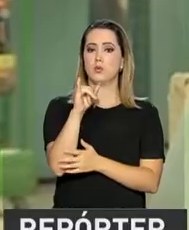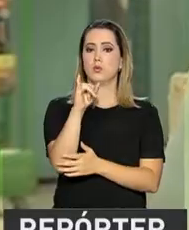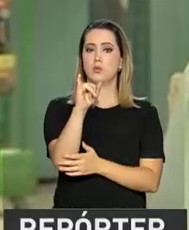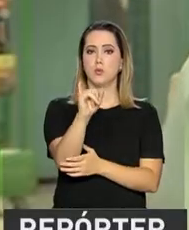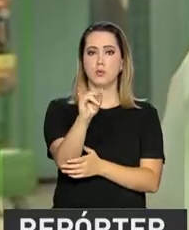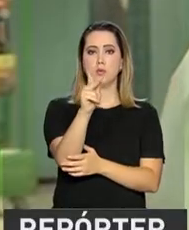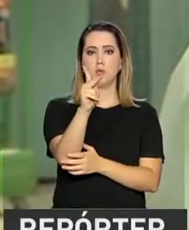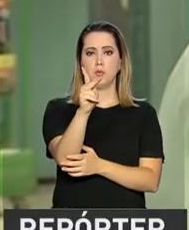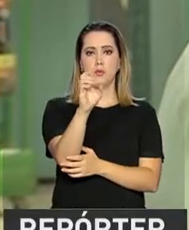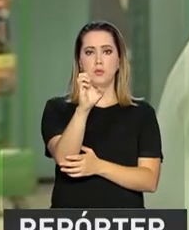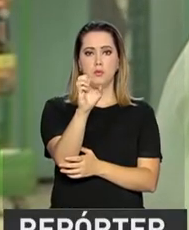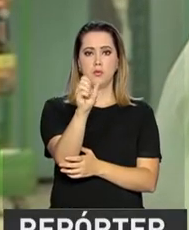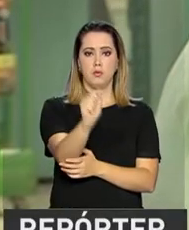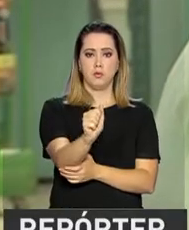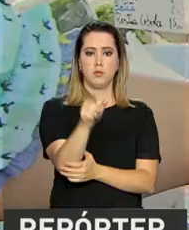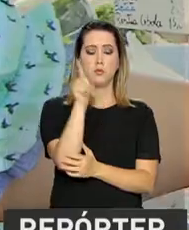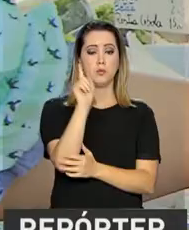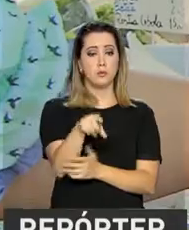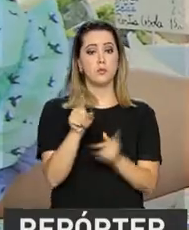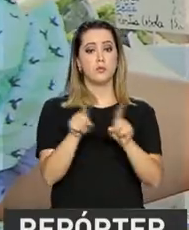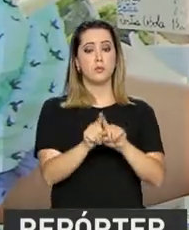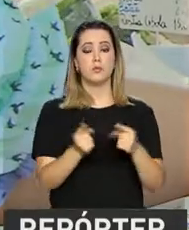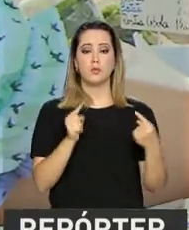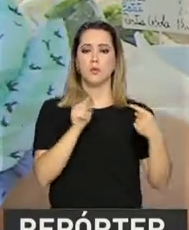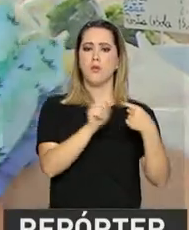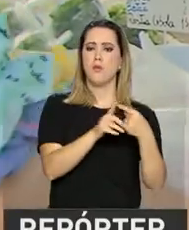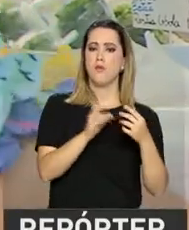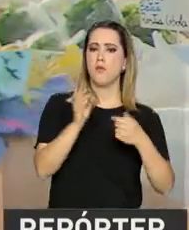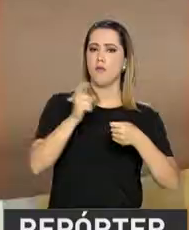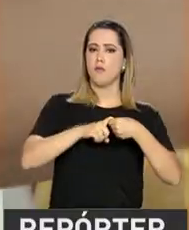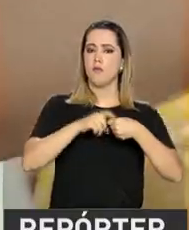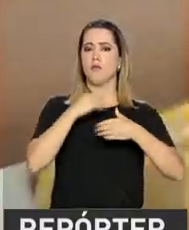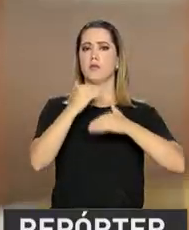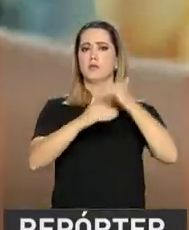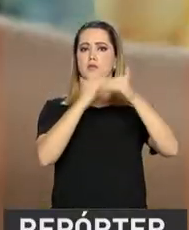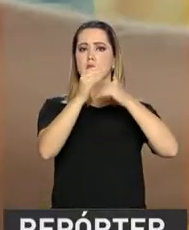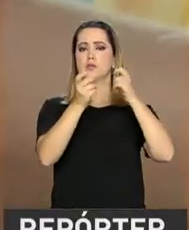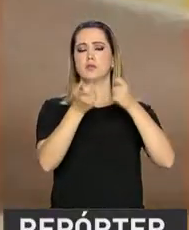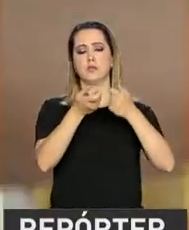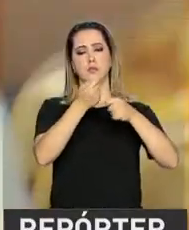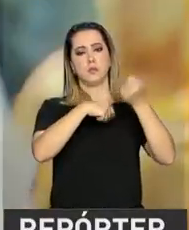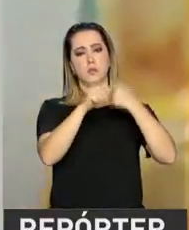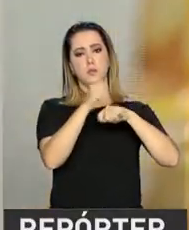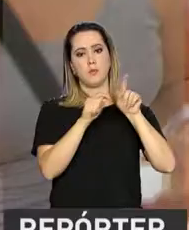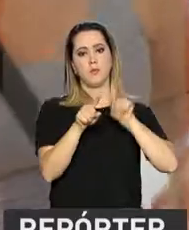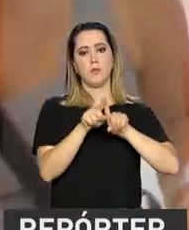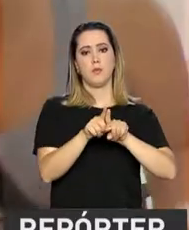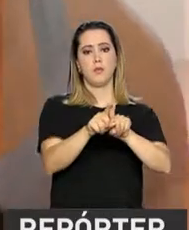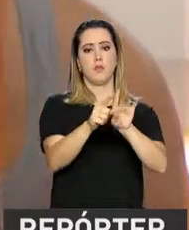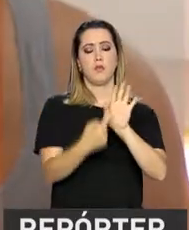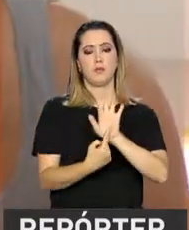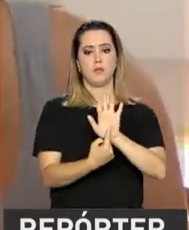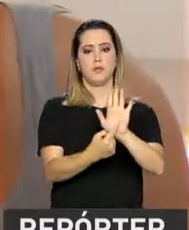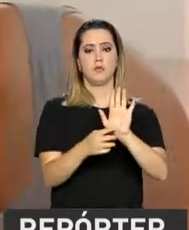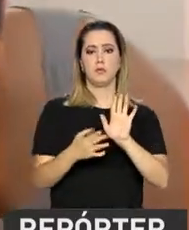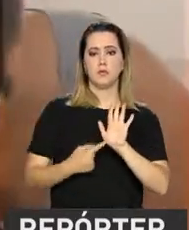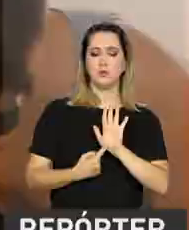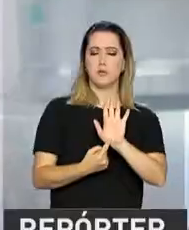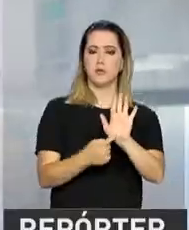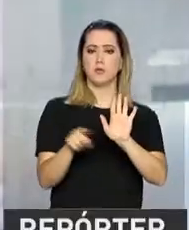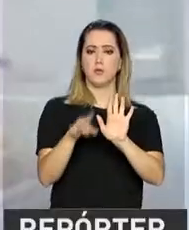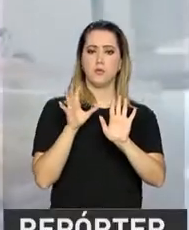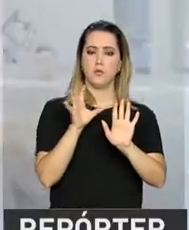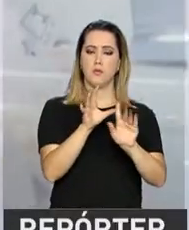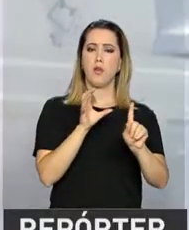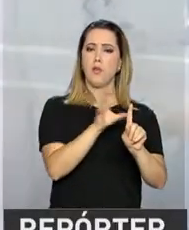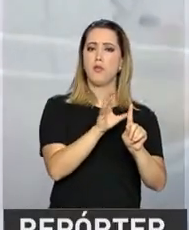econômica aplicada ao idéia é indicativo de recuperação econômica que já reflete no aumento do consumo das famílias e da